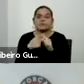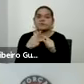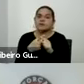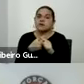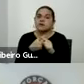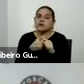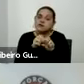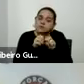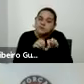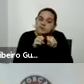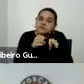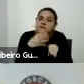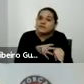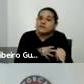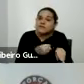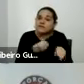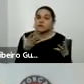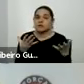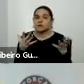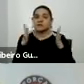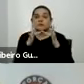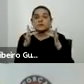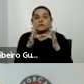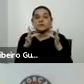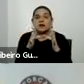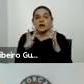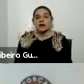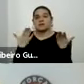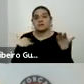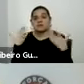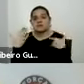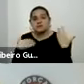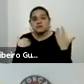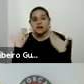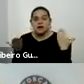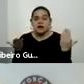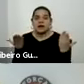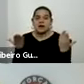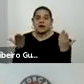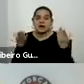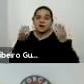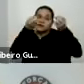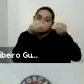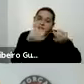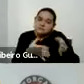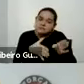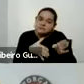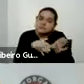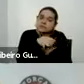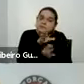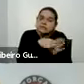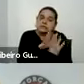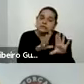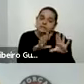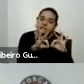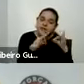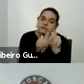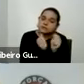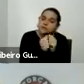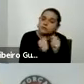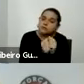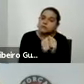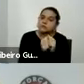dos nossos filhos, de estarmos com eles, de passearmos, de formarmos nossos filhos. É um direito que nós